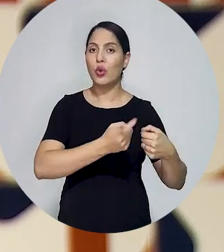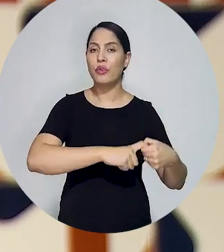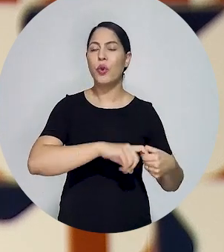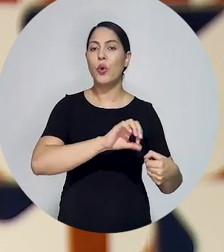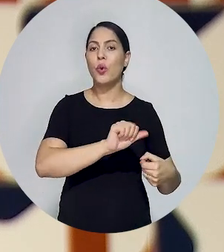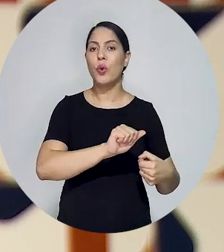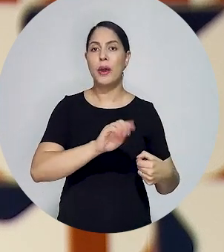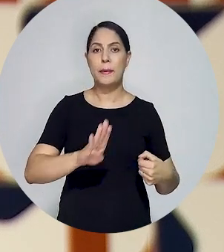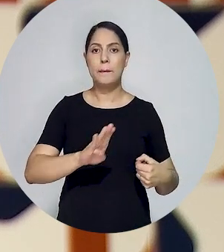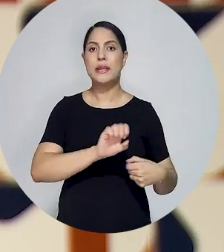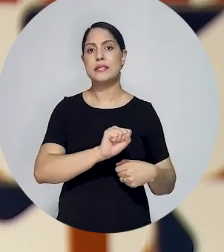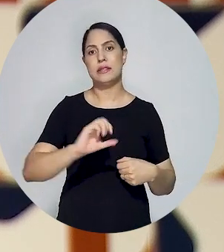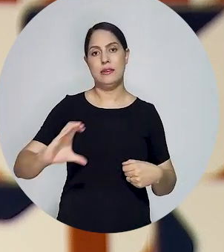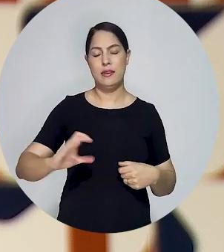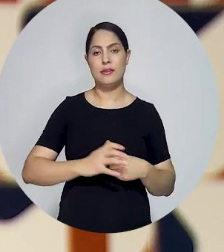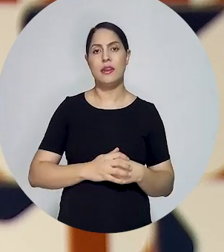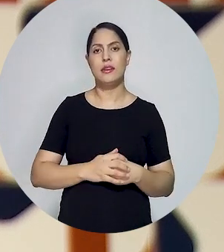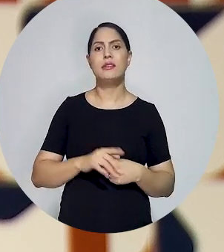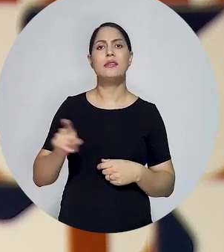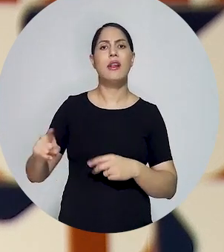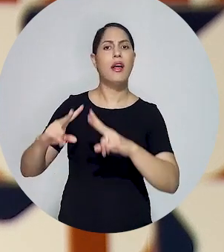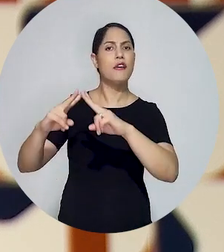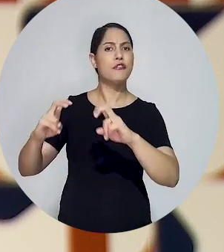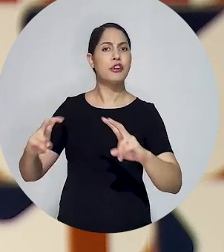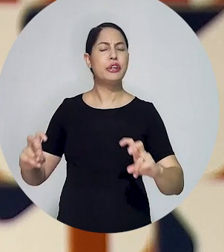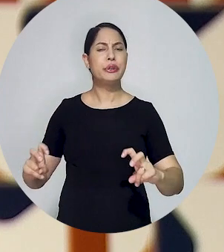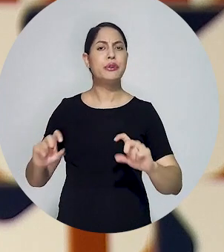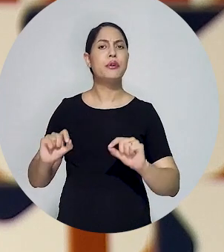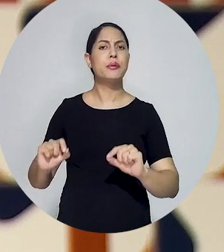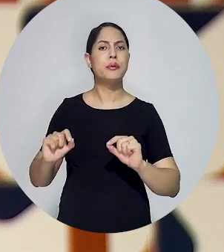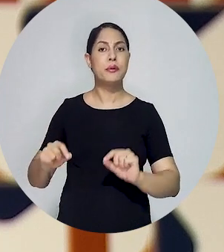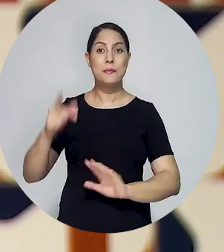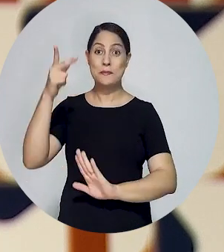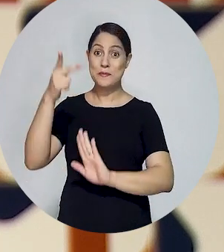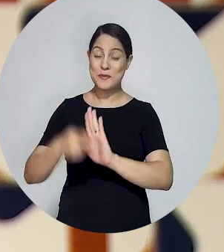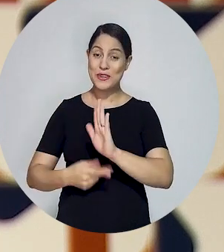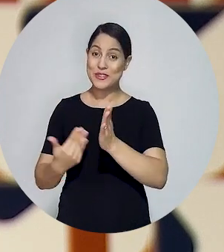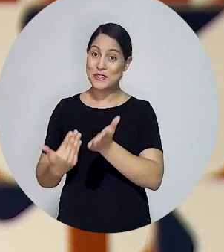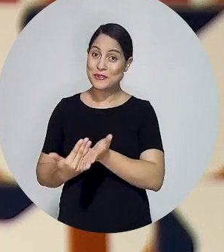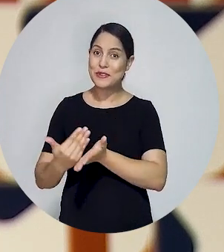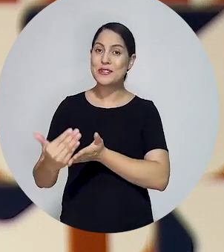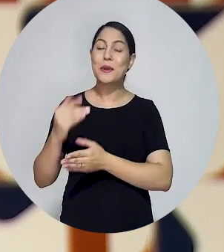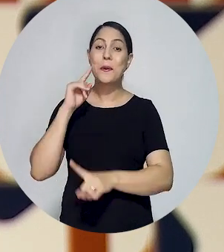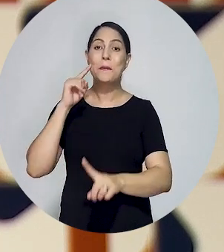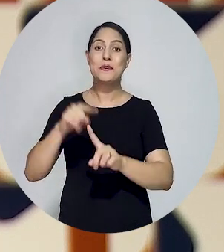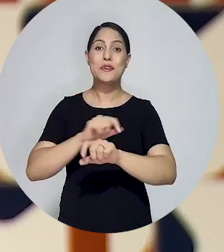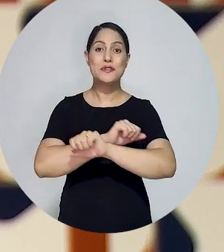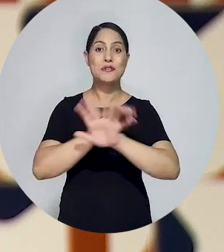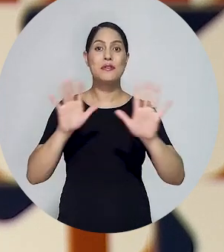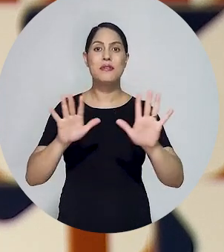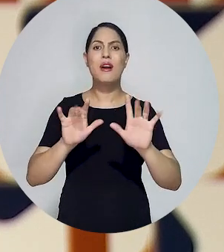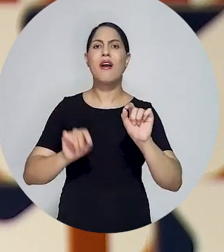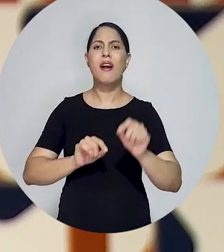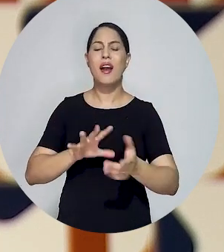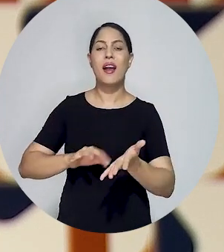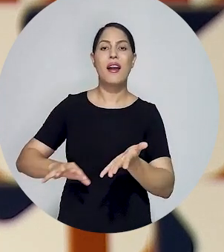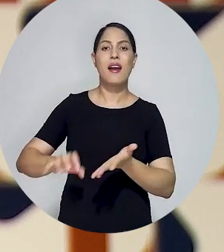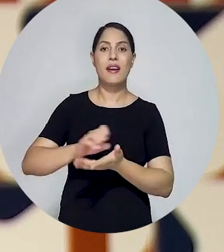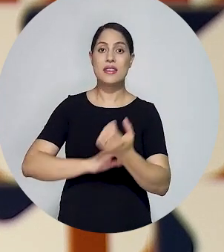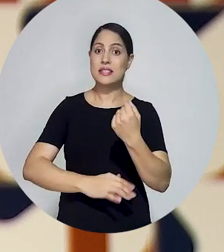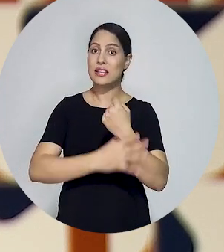OAB de Santa Catarina com o Foro da Justiça Federal de Florianópolis, que serviu como projeto piloto para a criação de um